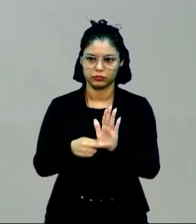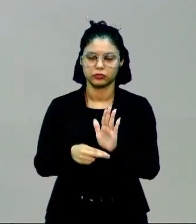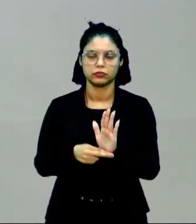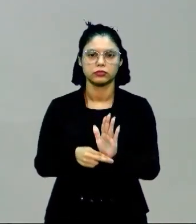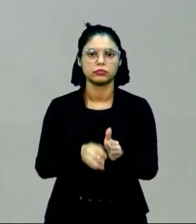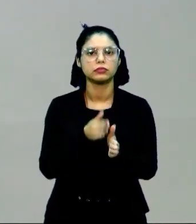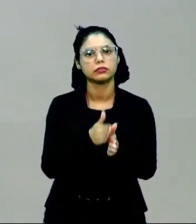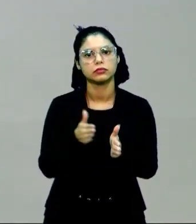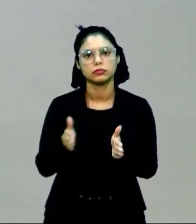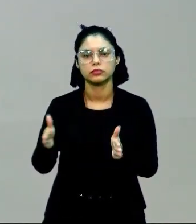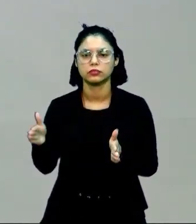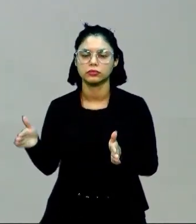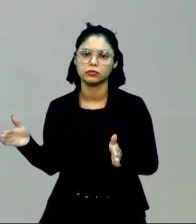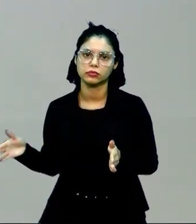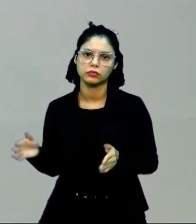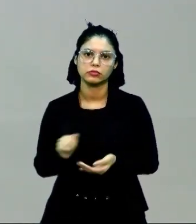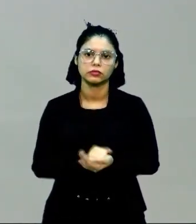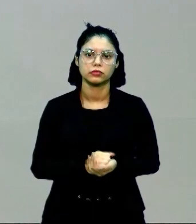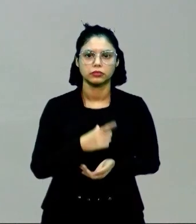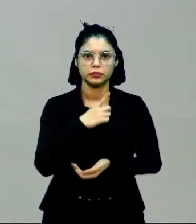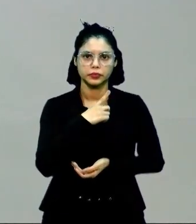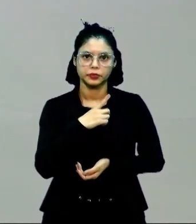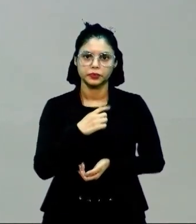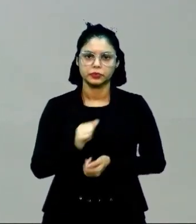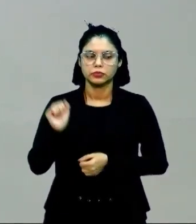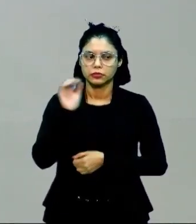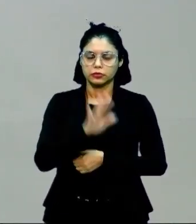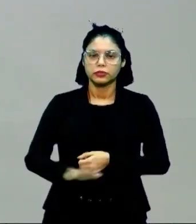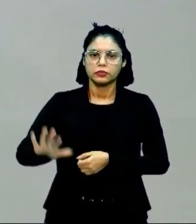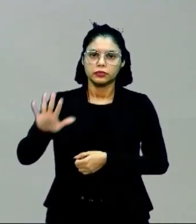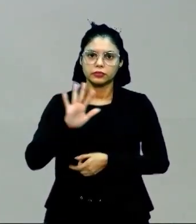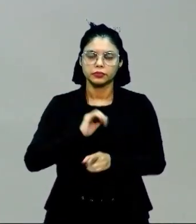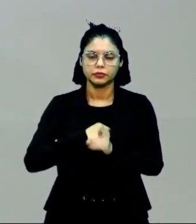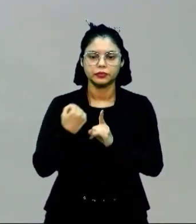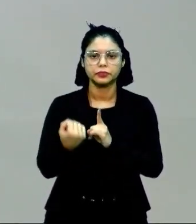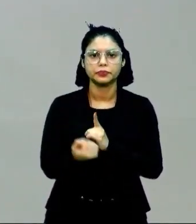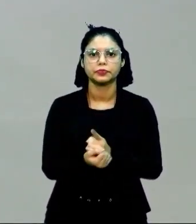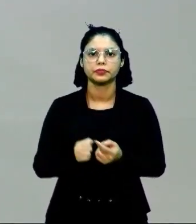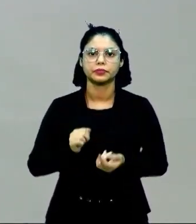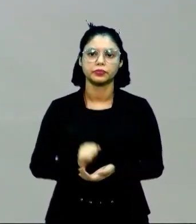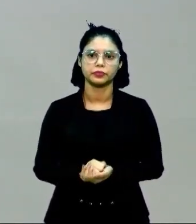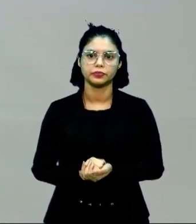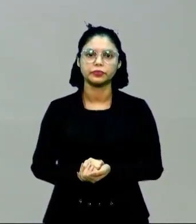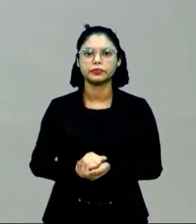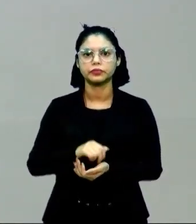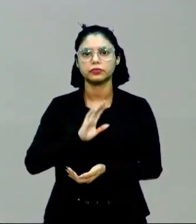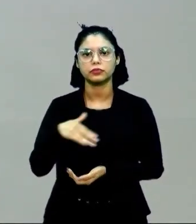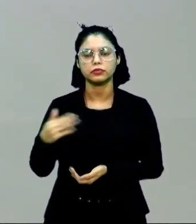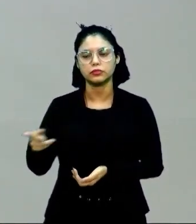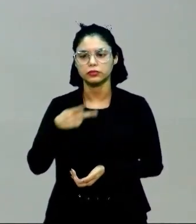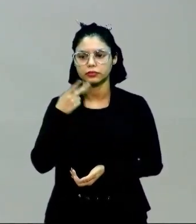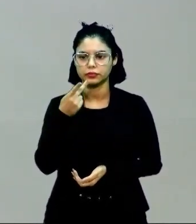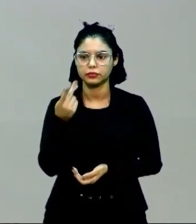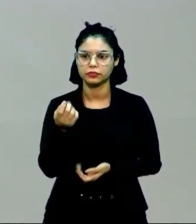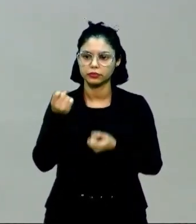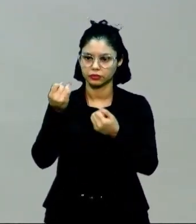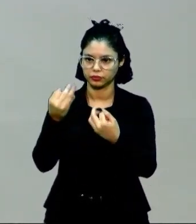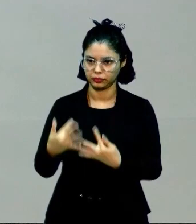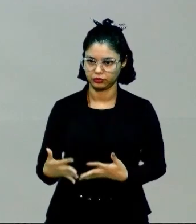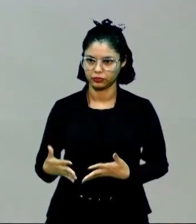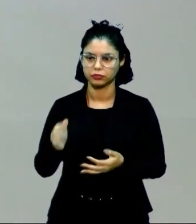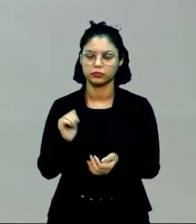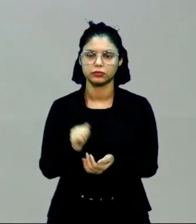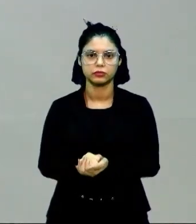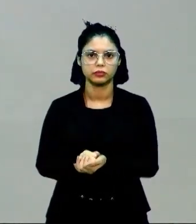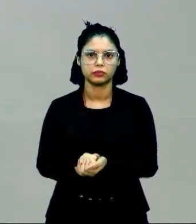que passam a vigorar na sociedade. E aí, quando nós quando nós tratamos